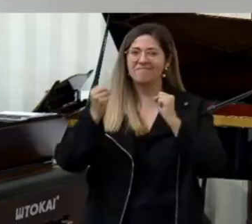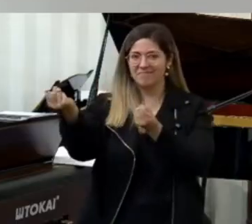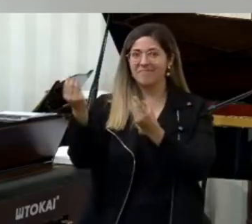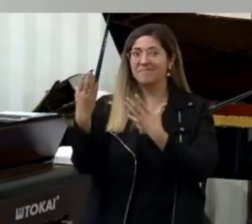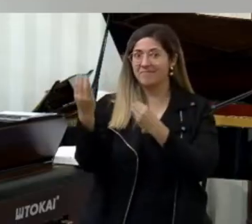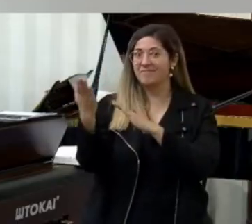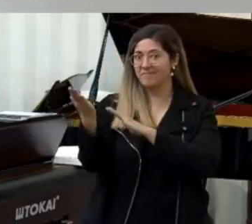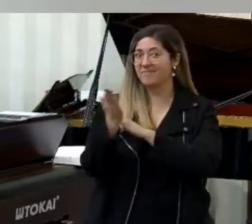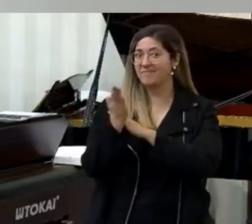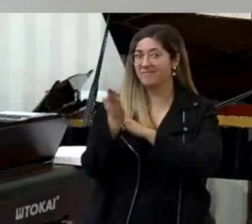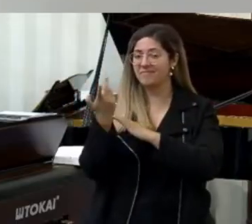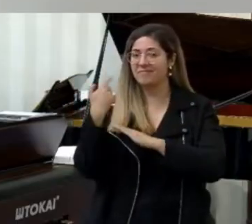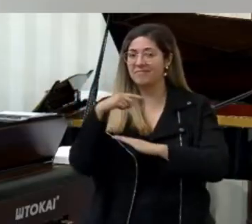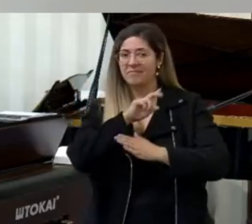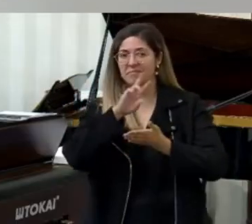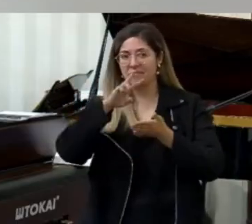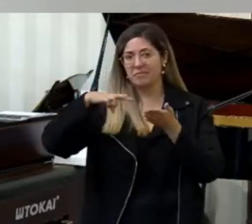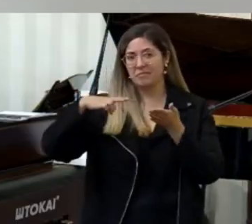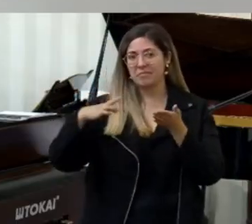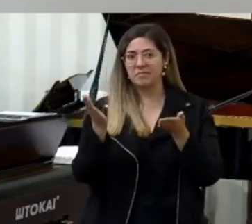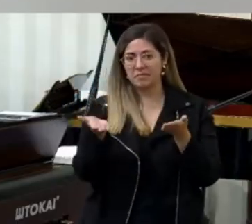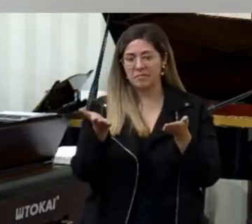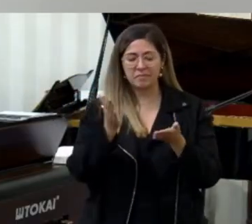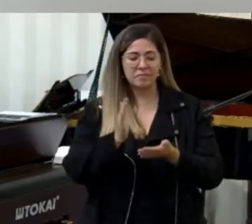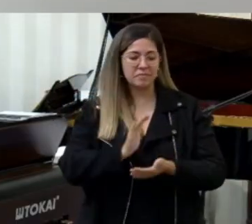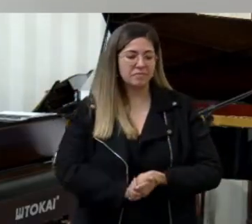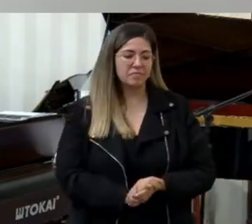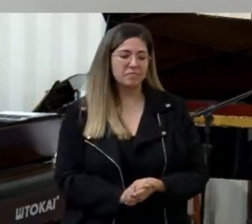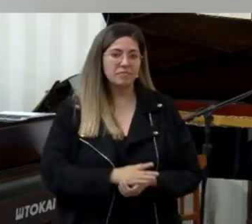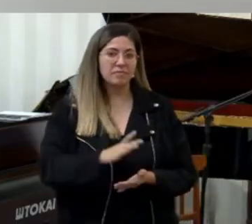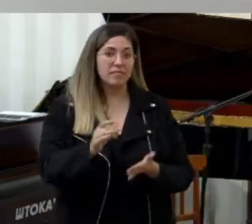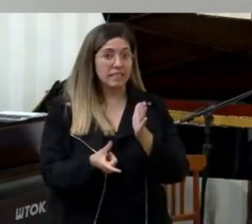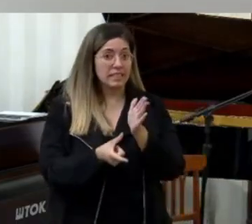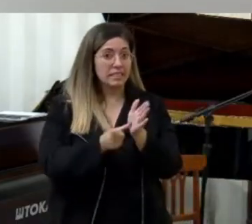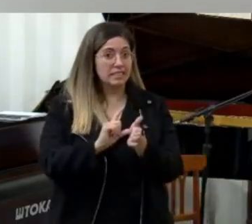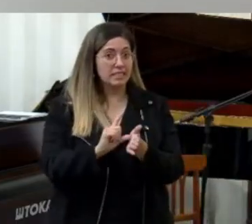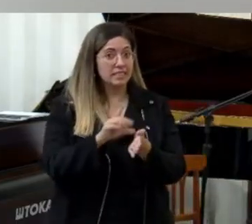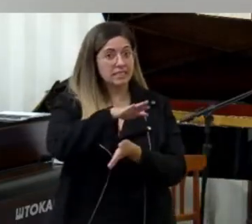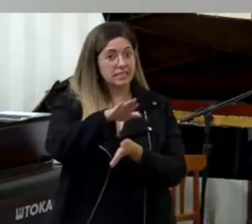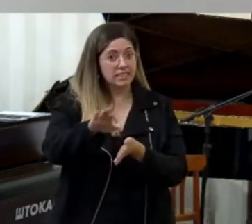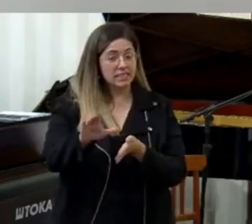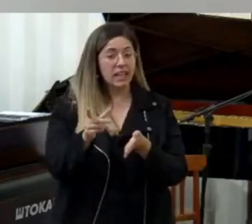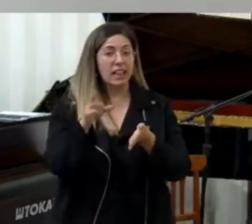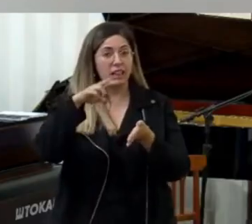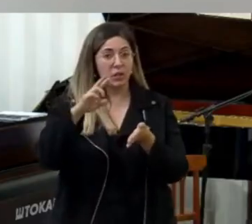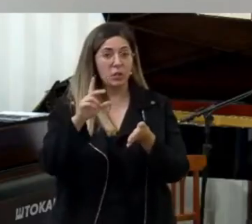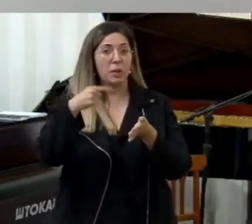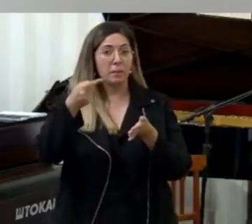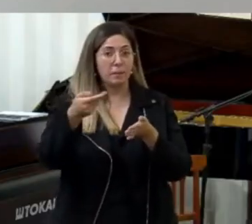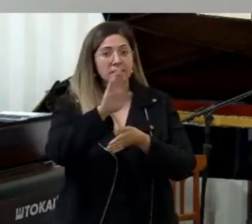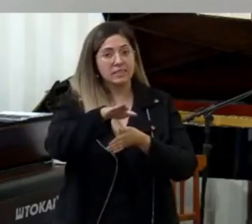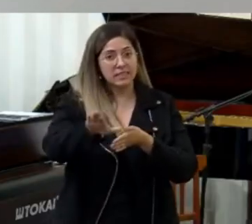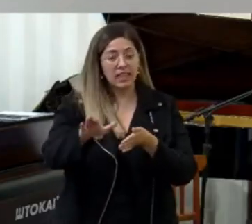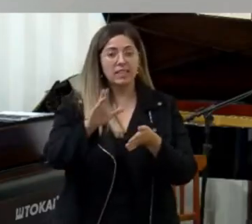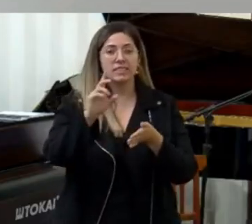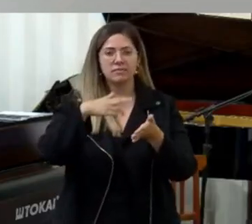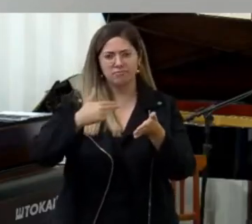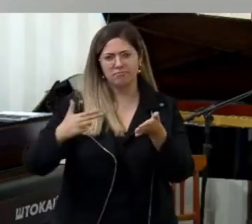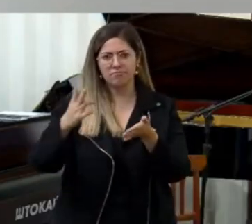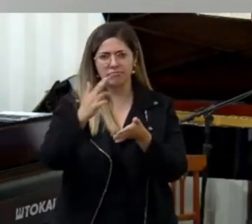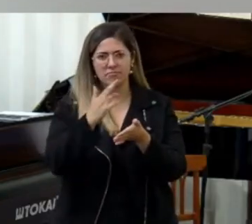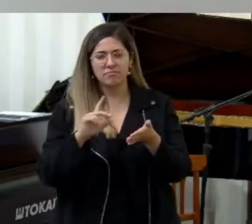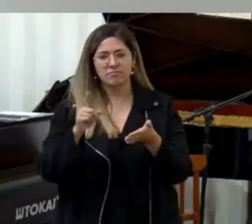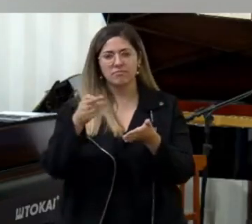nesse sentido. Vou ler o texto, brevemente uma palavra com as nossas crianças, e então estudaremos essa ideia, a